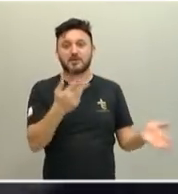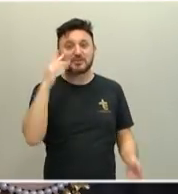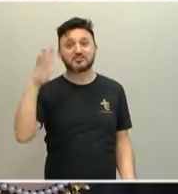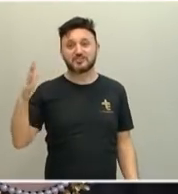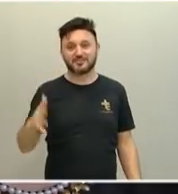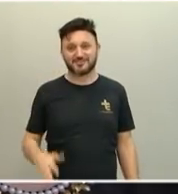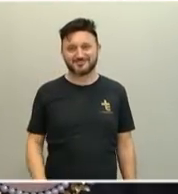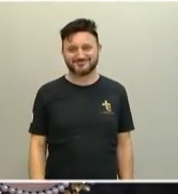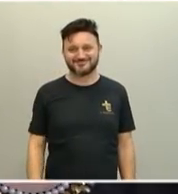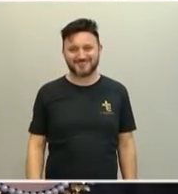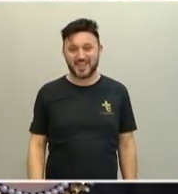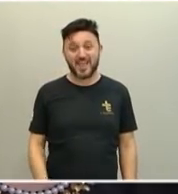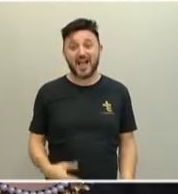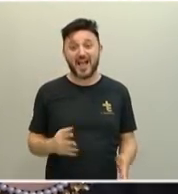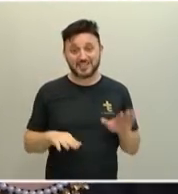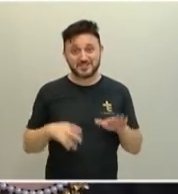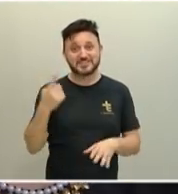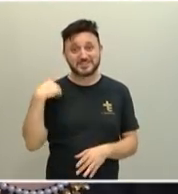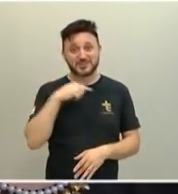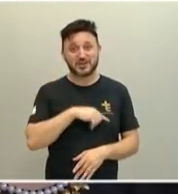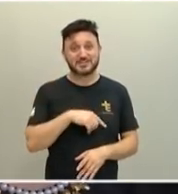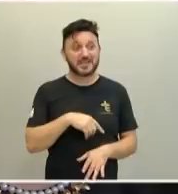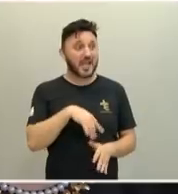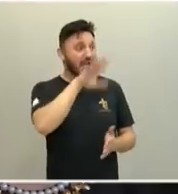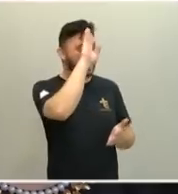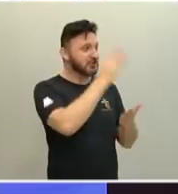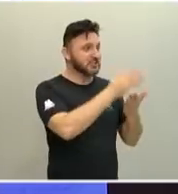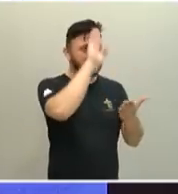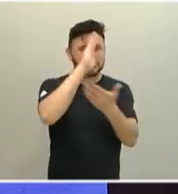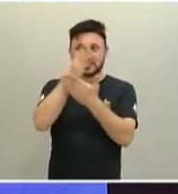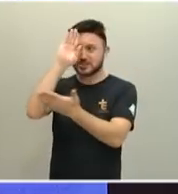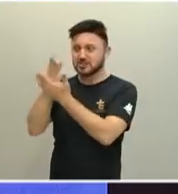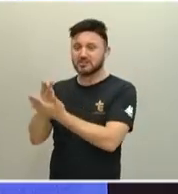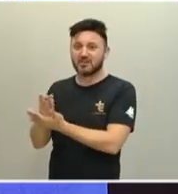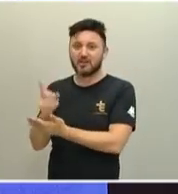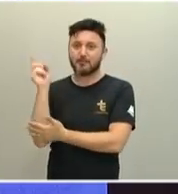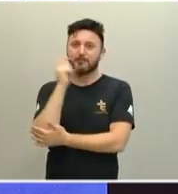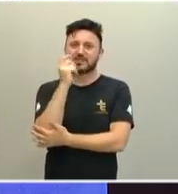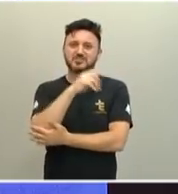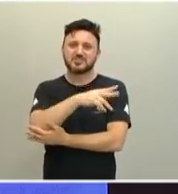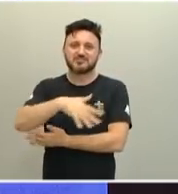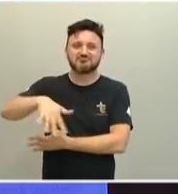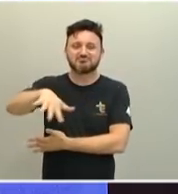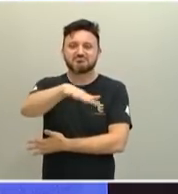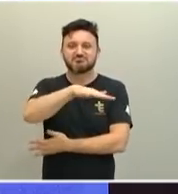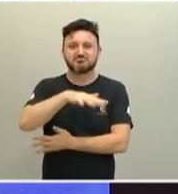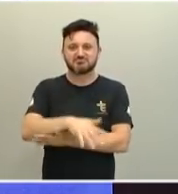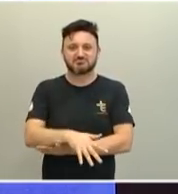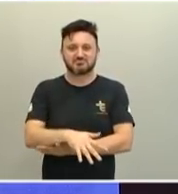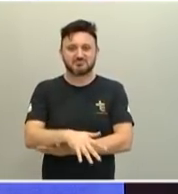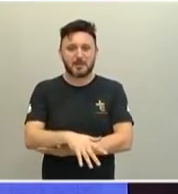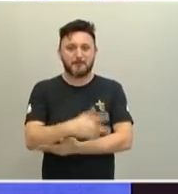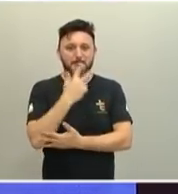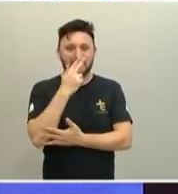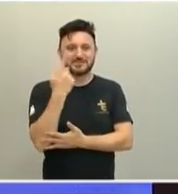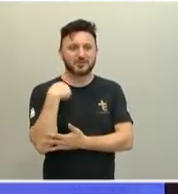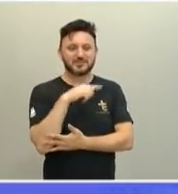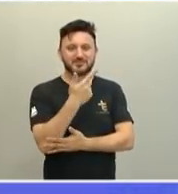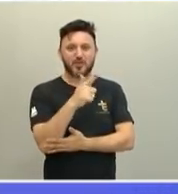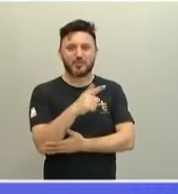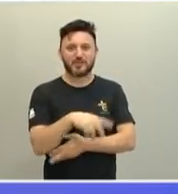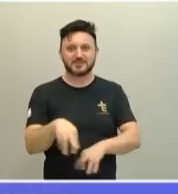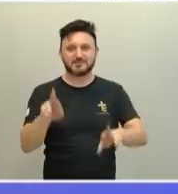gente vai vivendo. Às vezes a esperança de muitos é tirar a paz do outro. Às vezes a esperança de muitos,